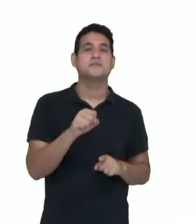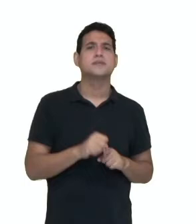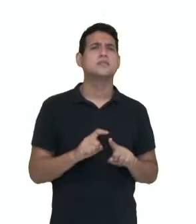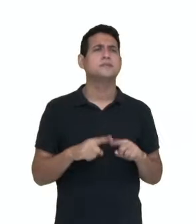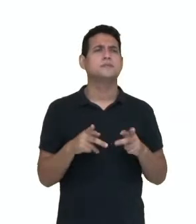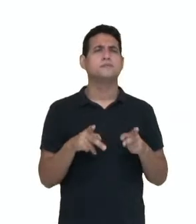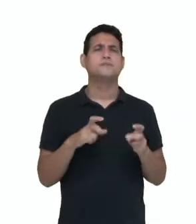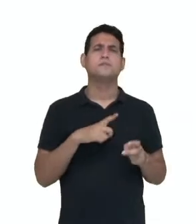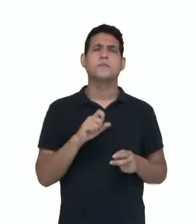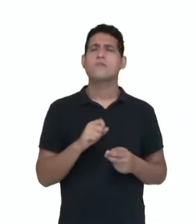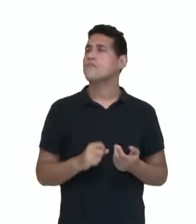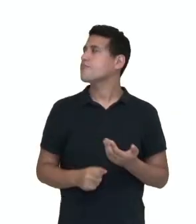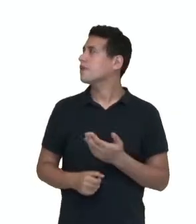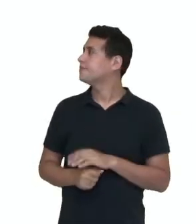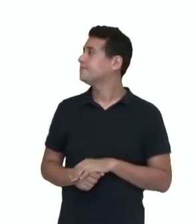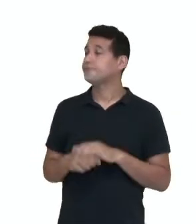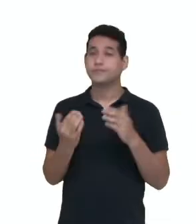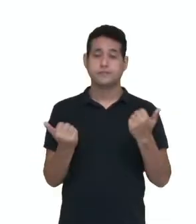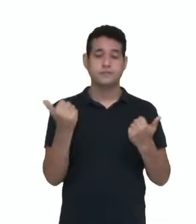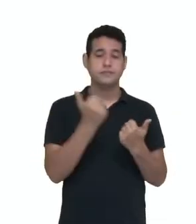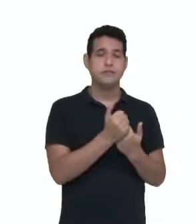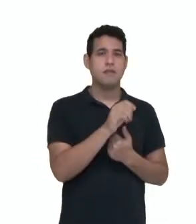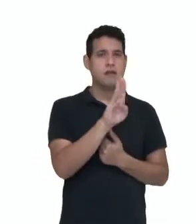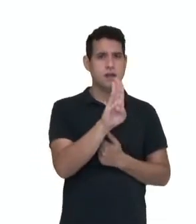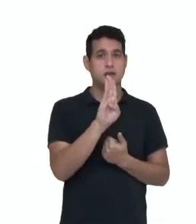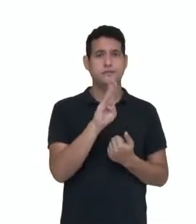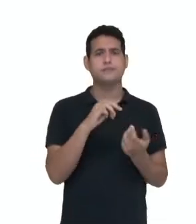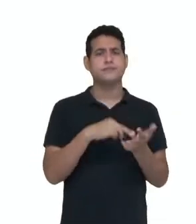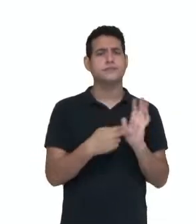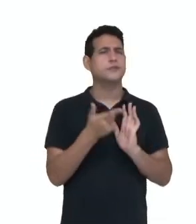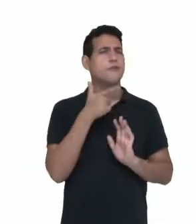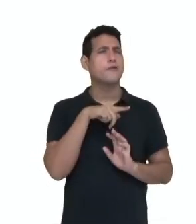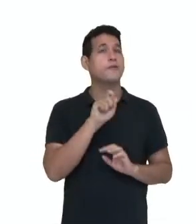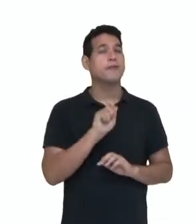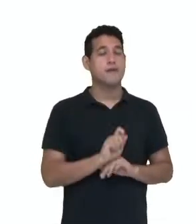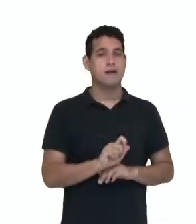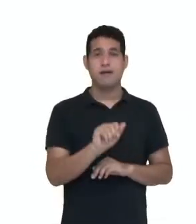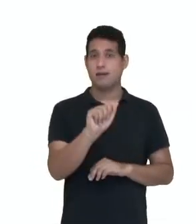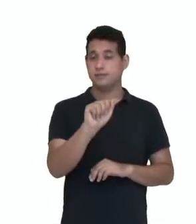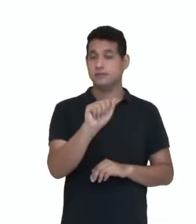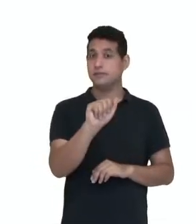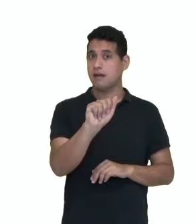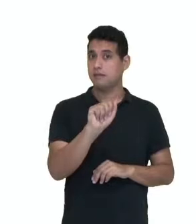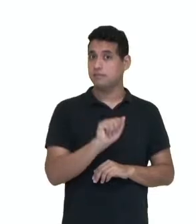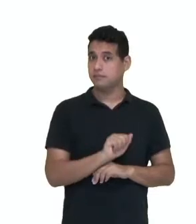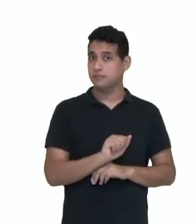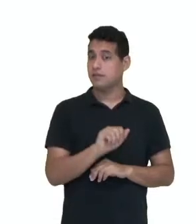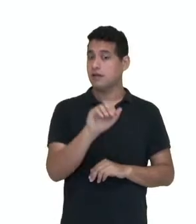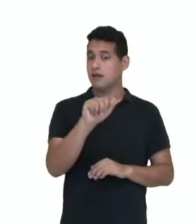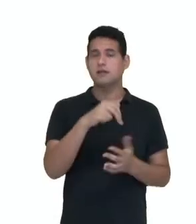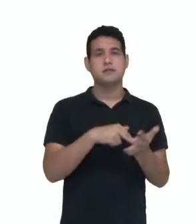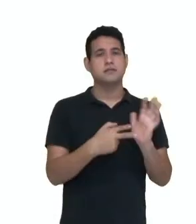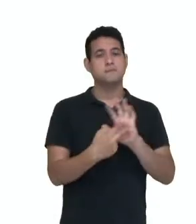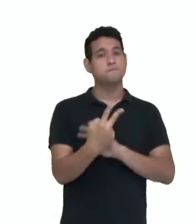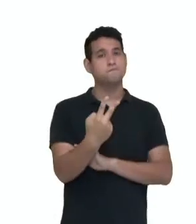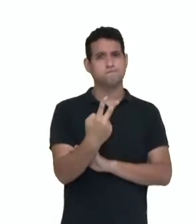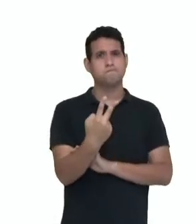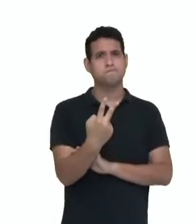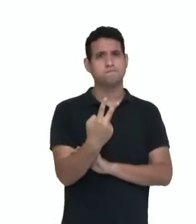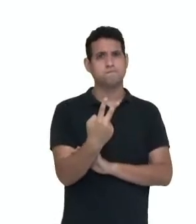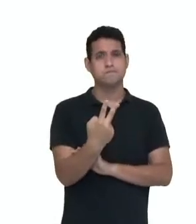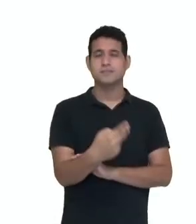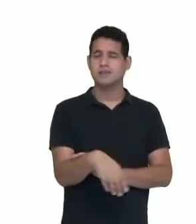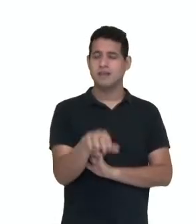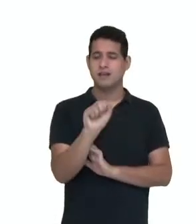olha o que nós temos daí. Substituindo o b na primeira equação, eu consigo o a. O a é 2. Eu não tinha aquela equação